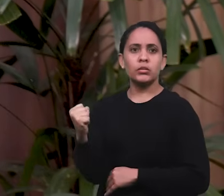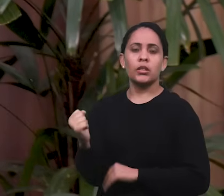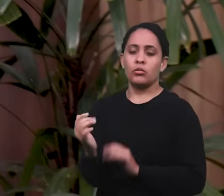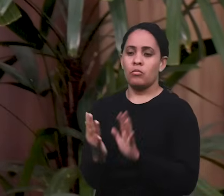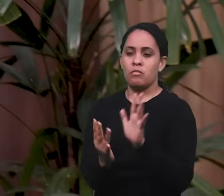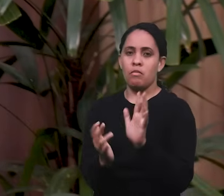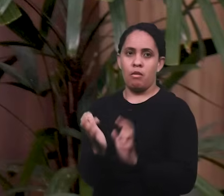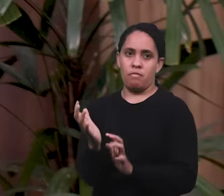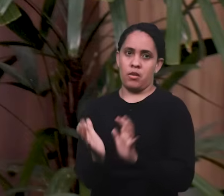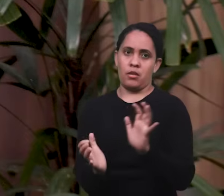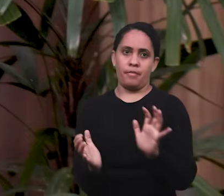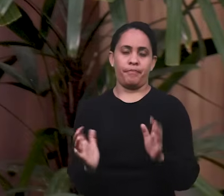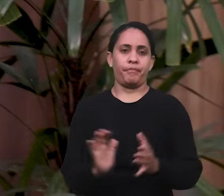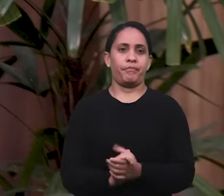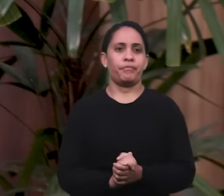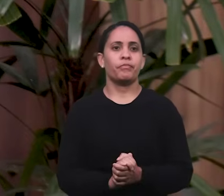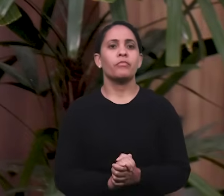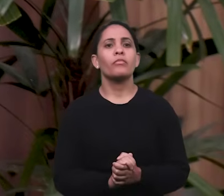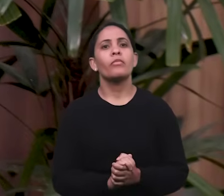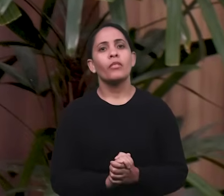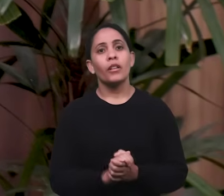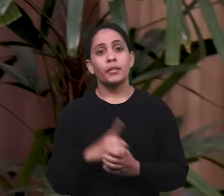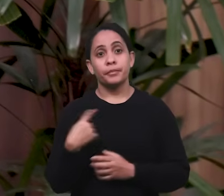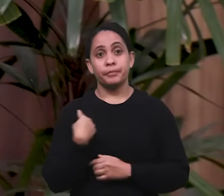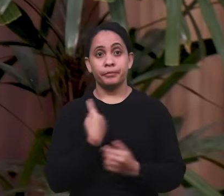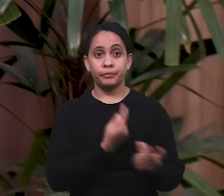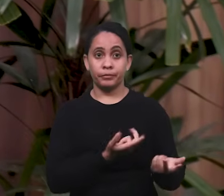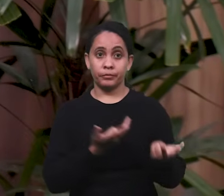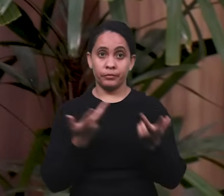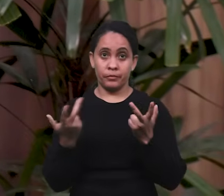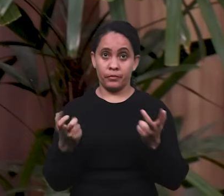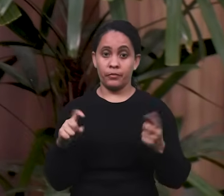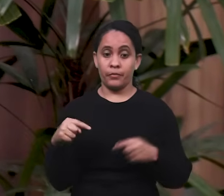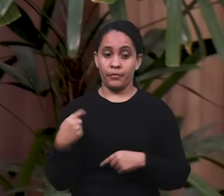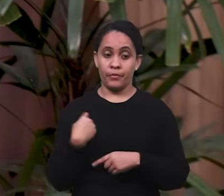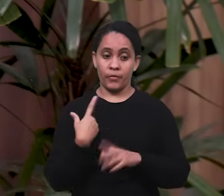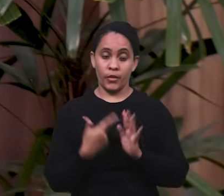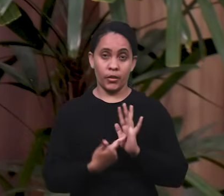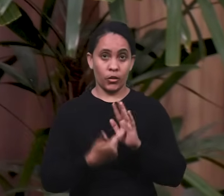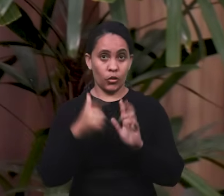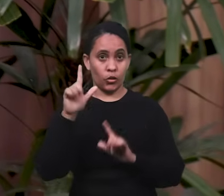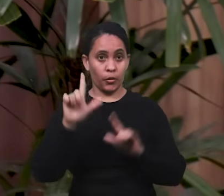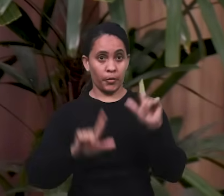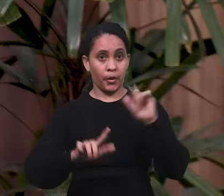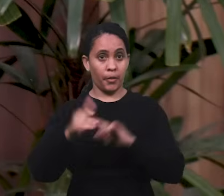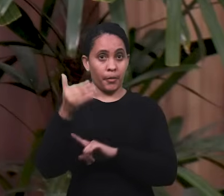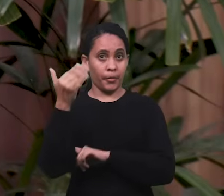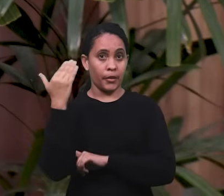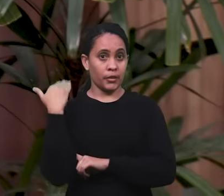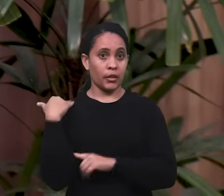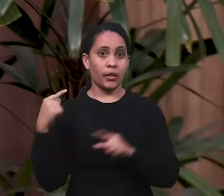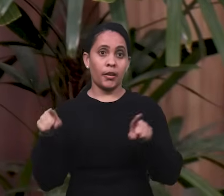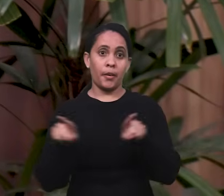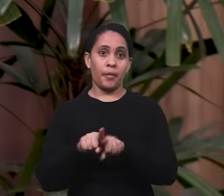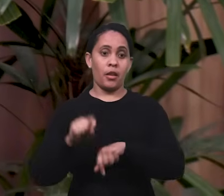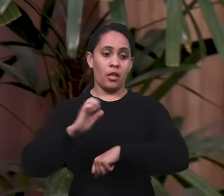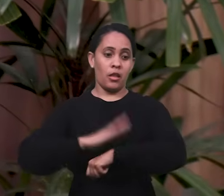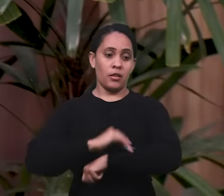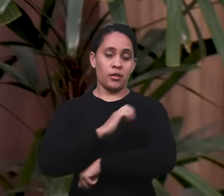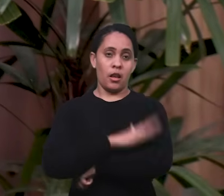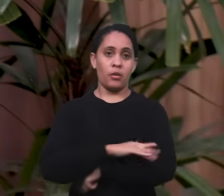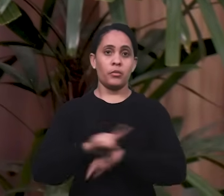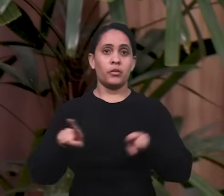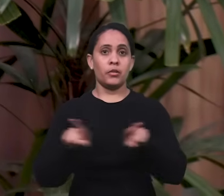irmãos. Nós vamos ver a situação que até tratamos no último programa, de Esaú